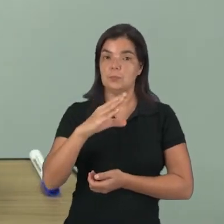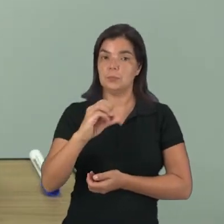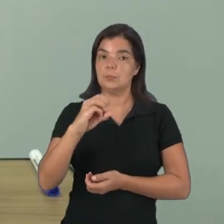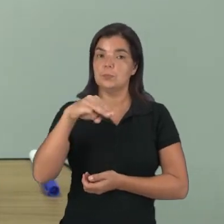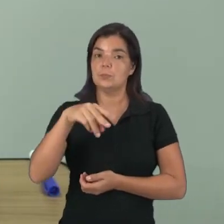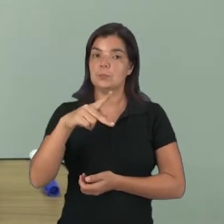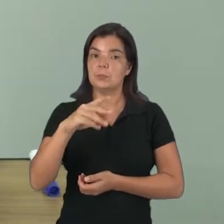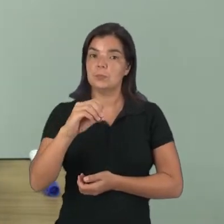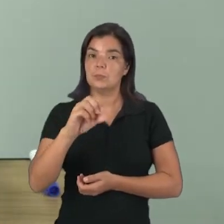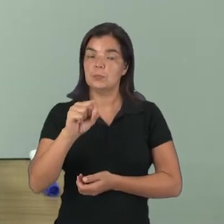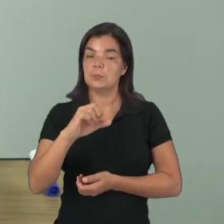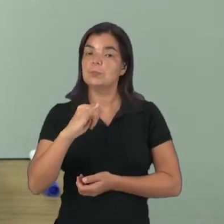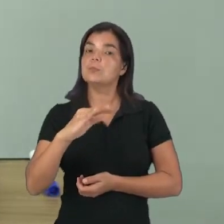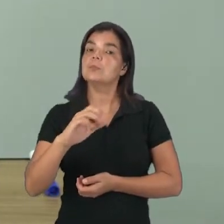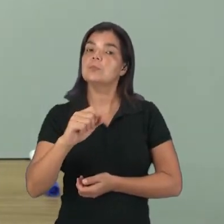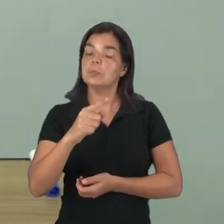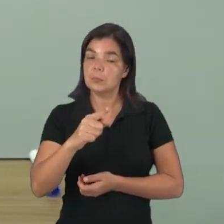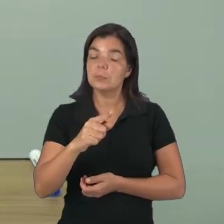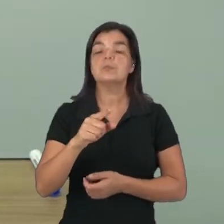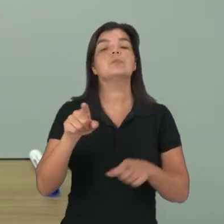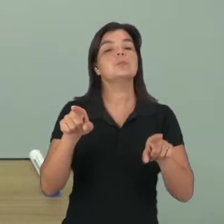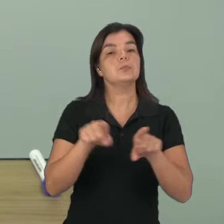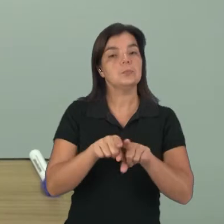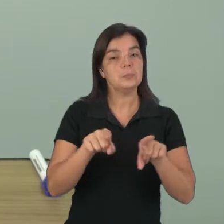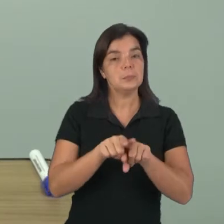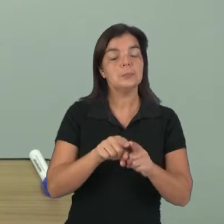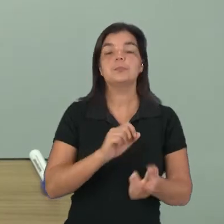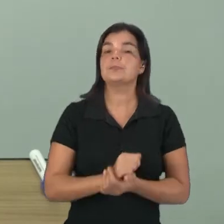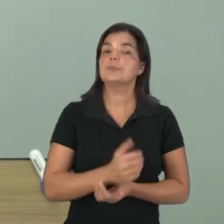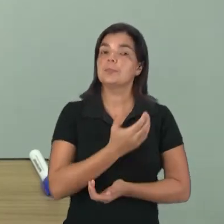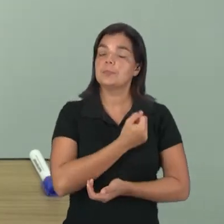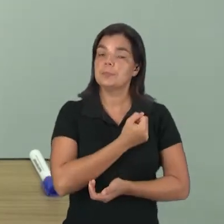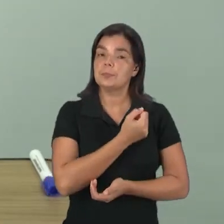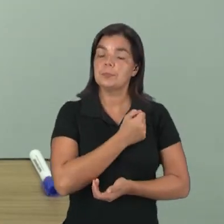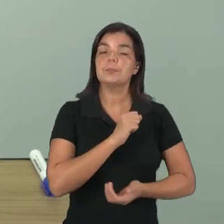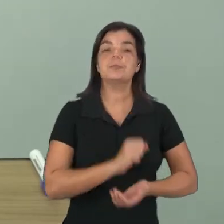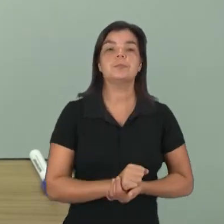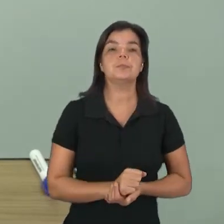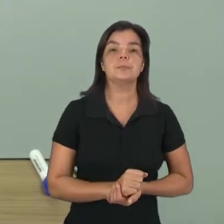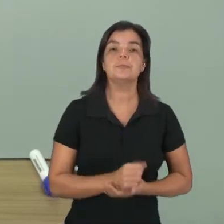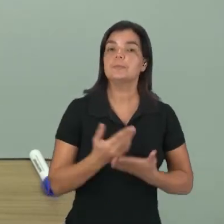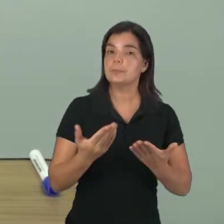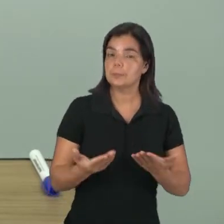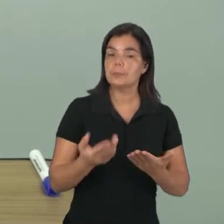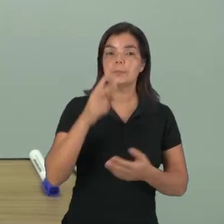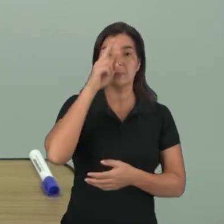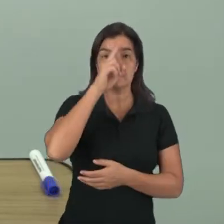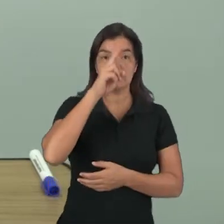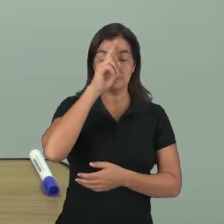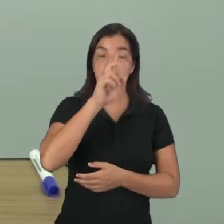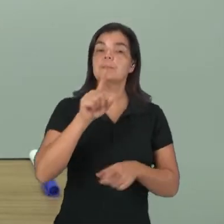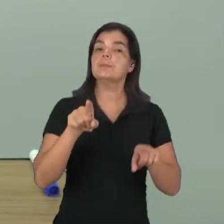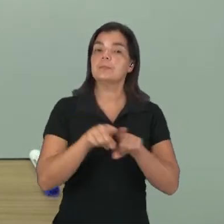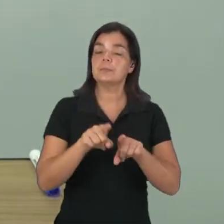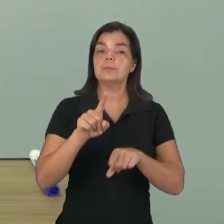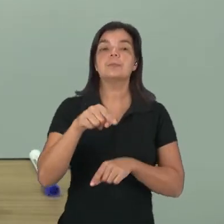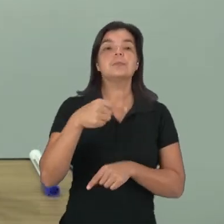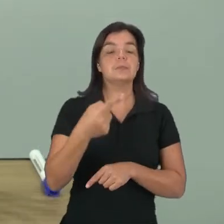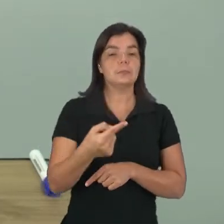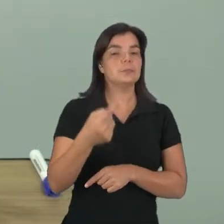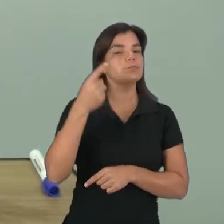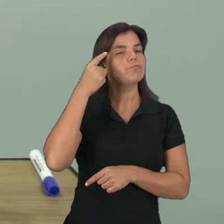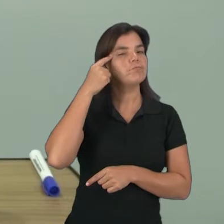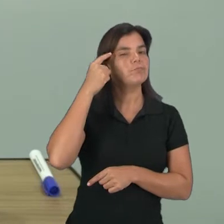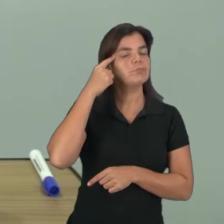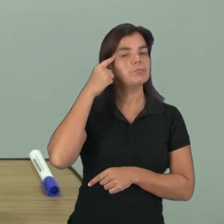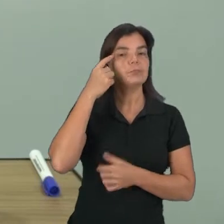Muito bem, eu falei que a nossa aula seria de composição de números e de decomposição. E eu lembrei ainda mais para vocês,